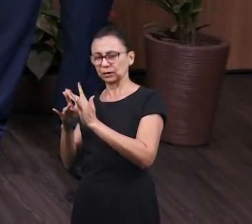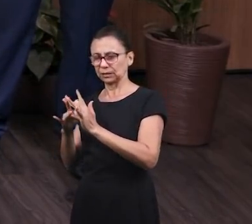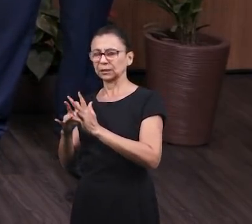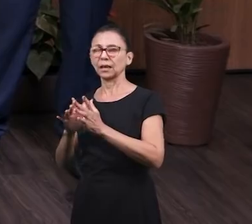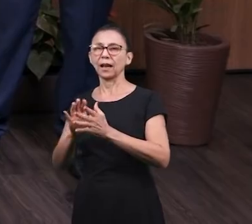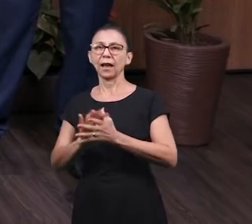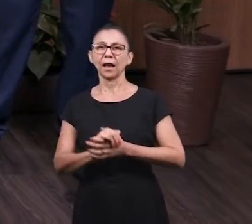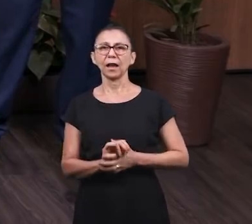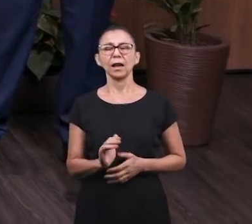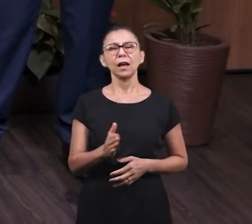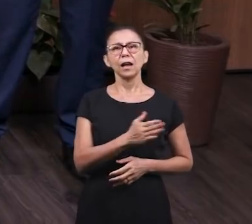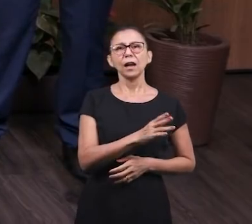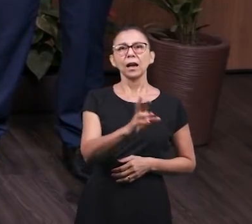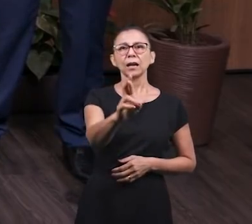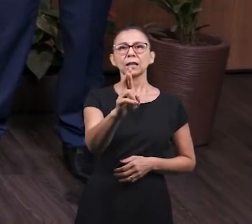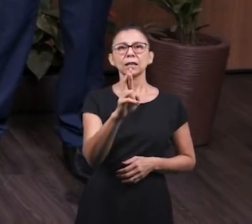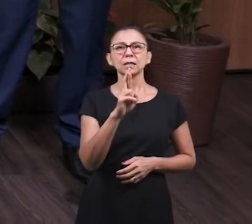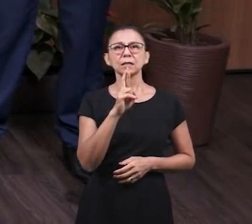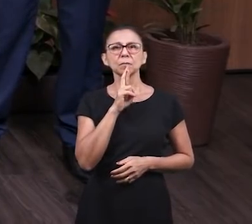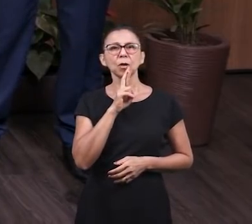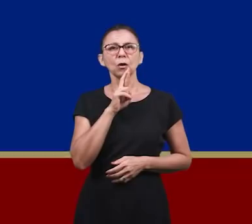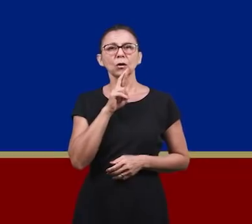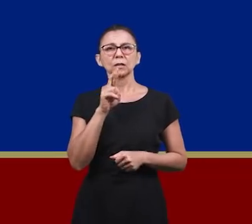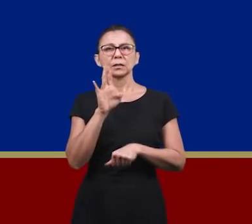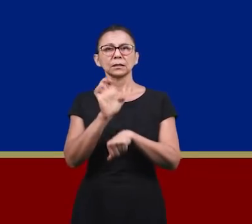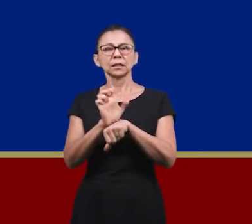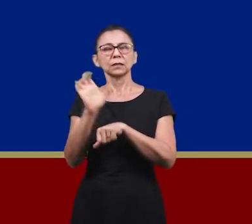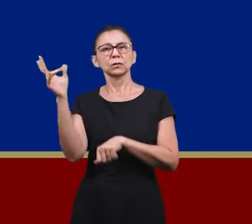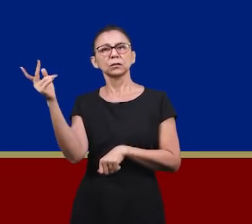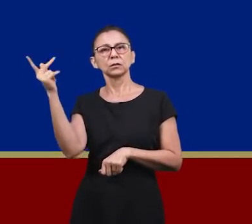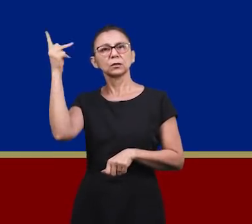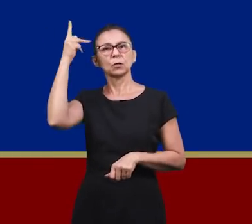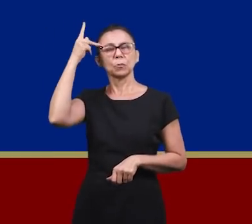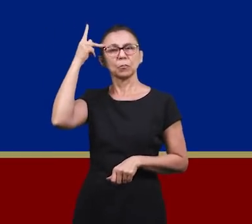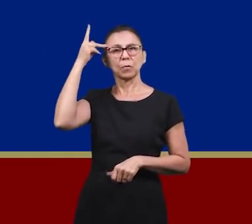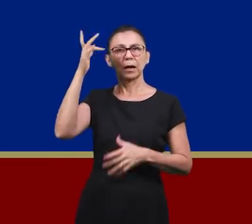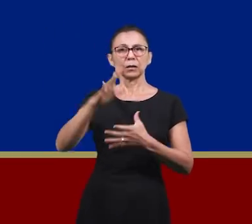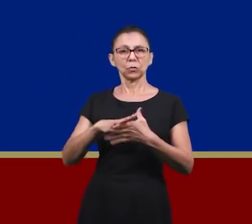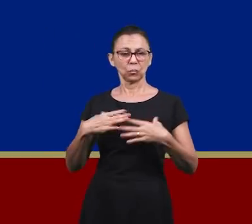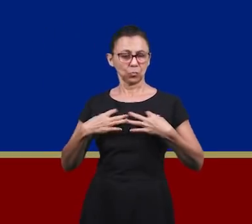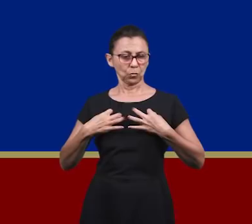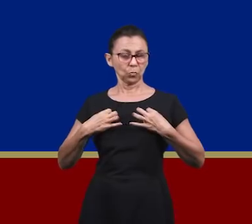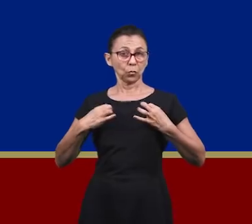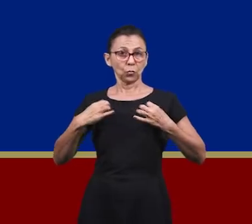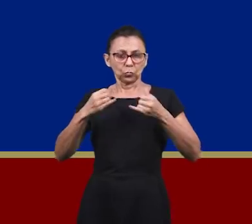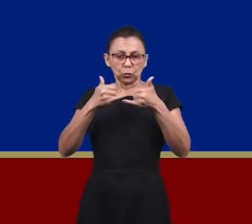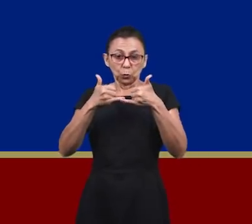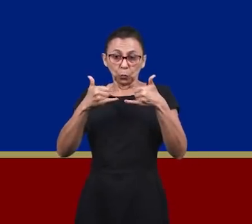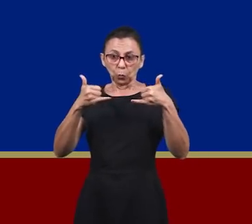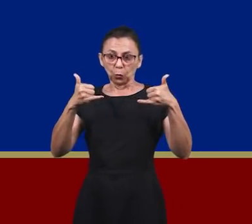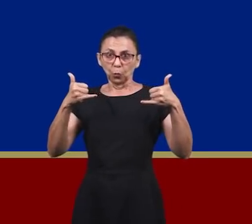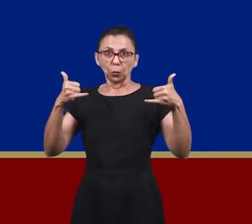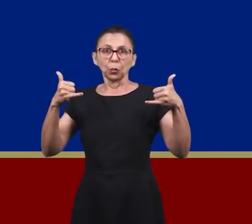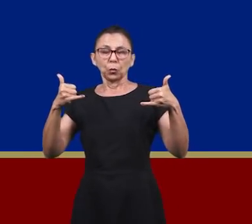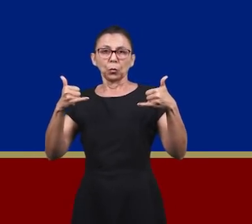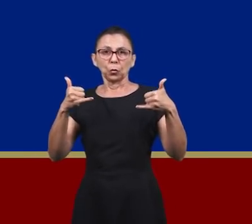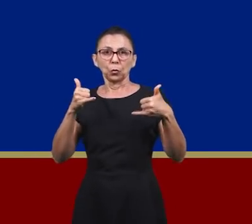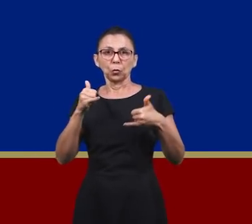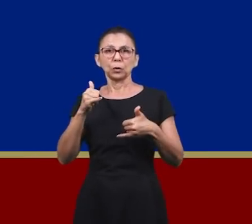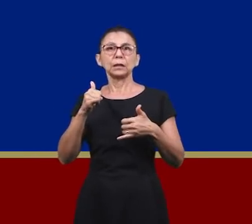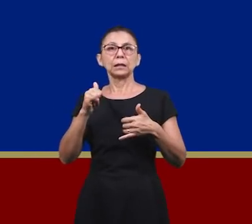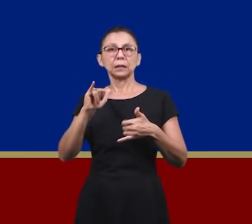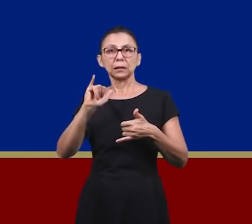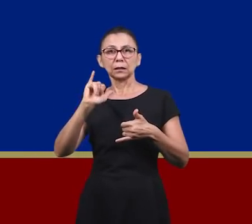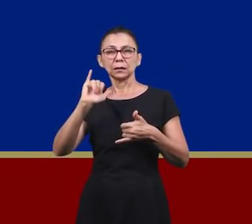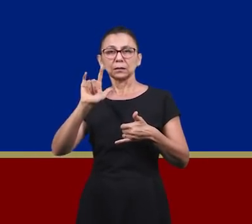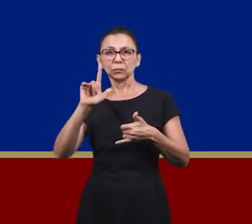uma resposta de Selma Romano, que disse: a tecelagem do linho fino mostra o